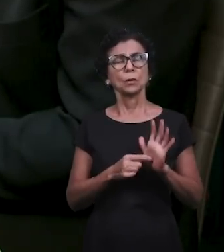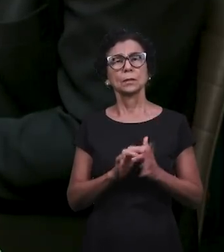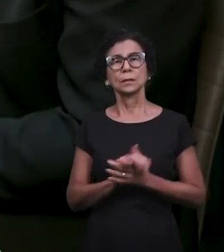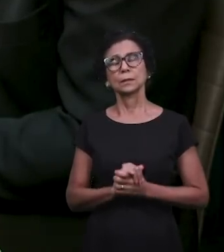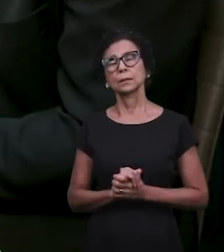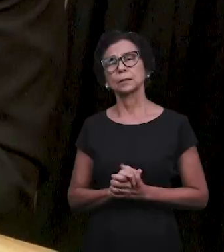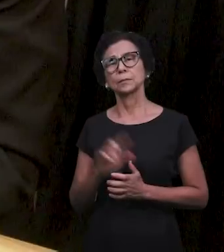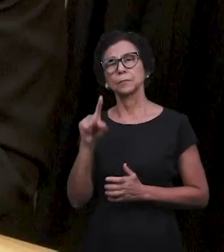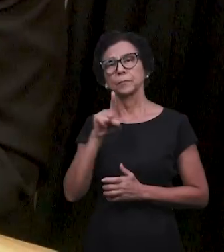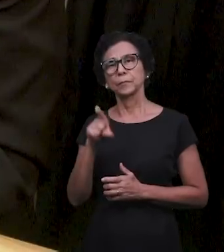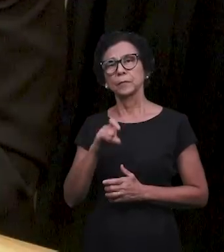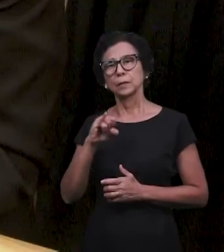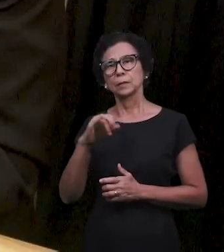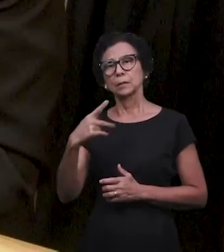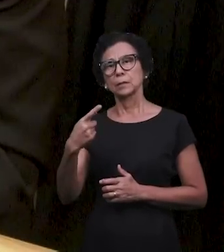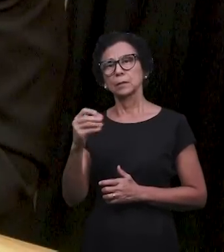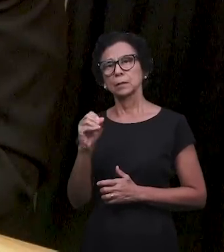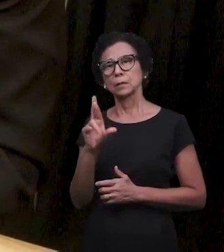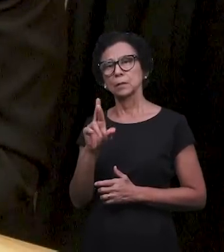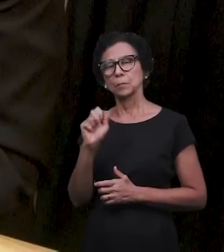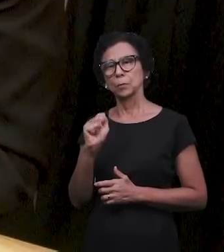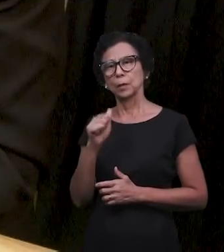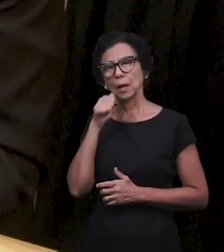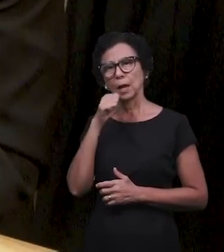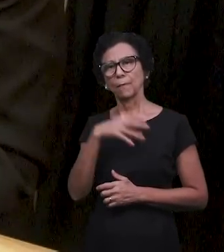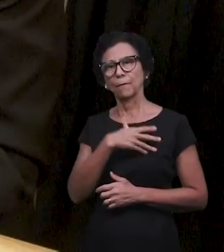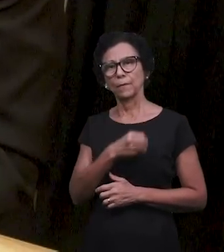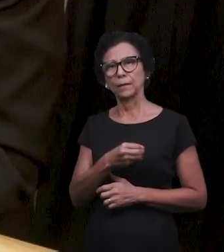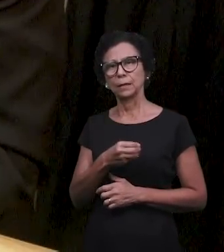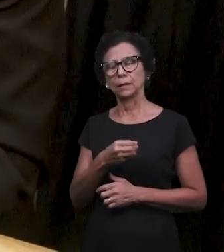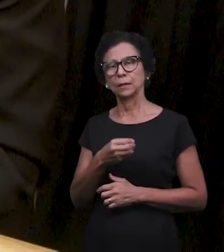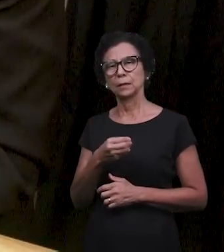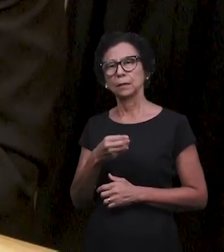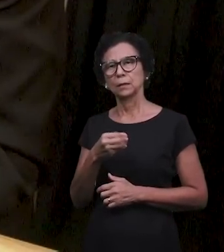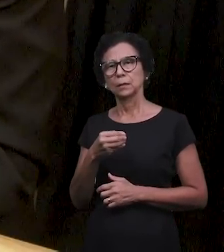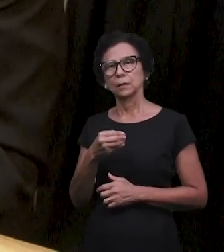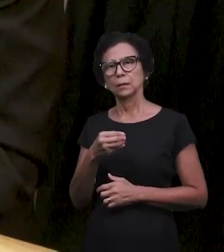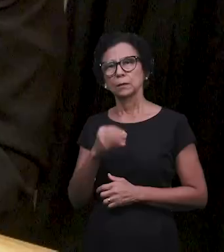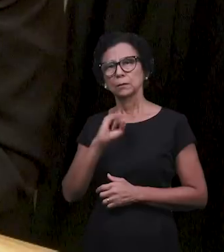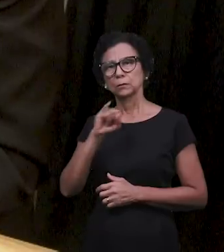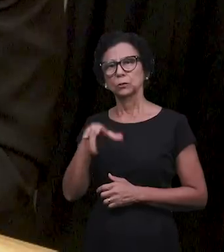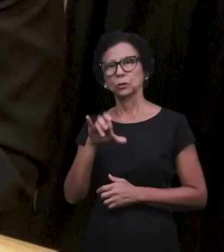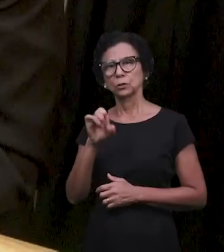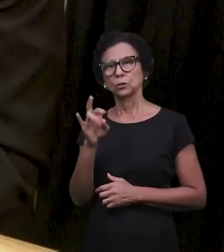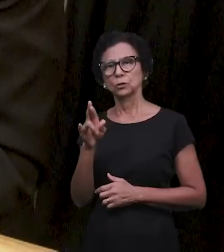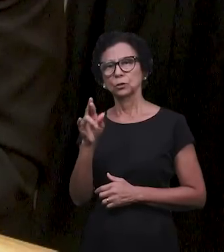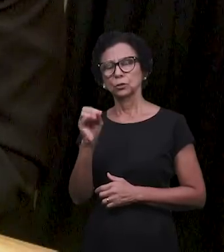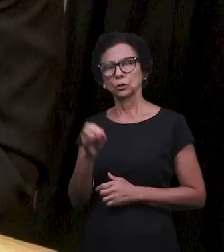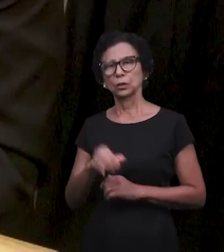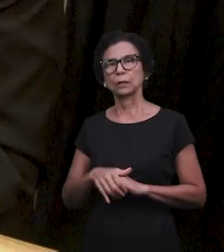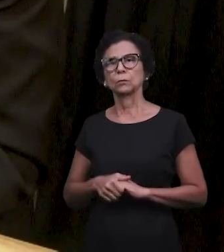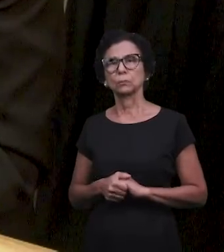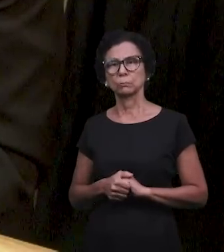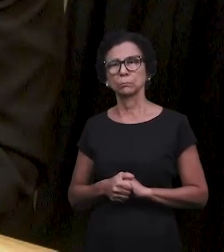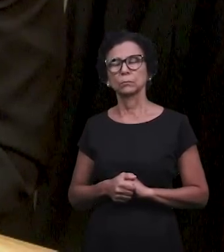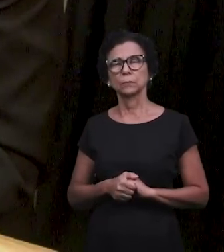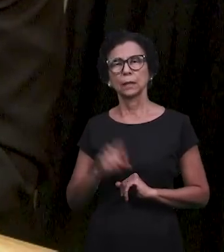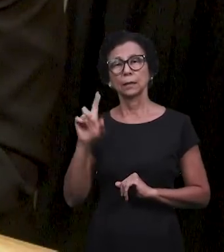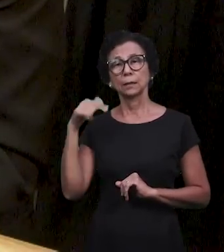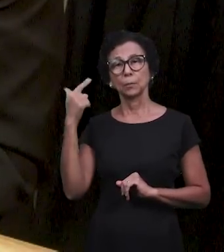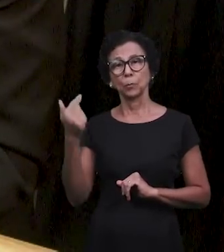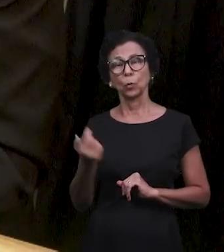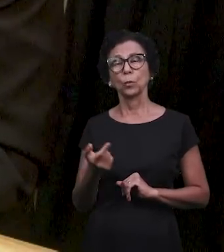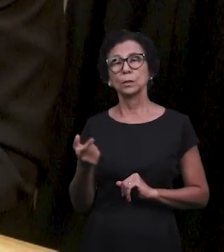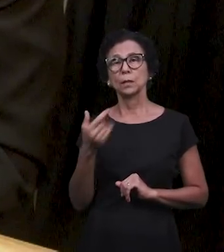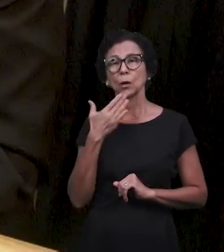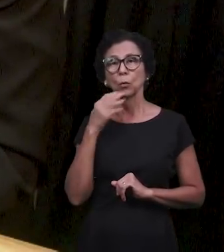no deserto. E Moisés ele leva a filha e os filhos ao encontro de Moisés, para prosseguirem na